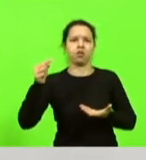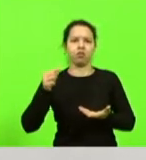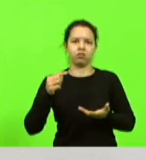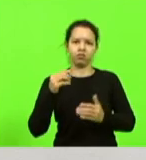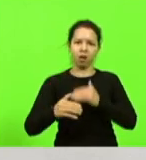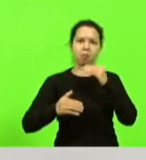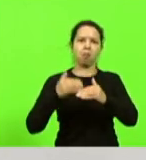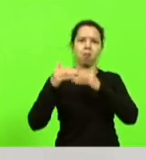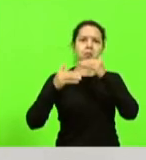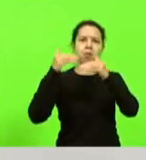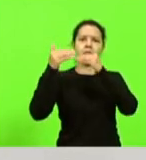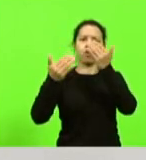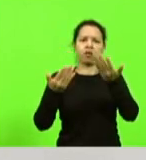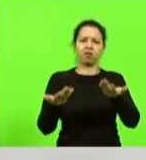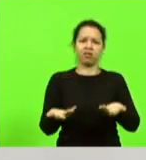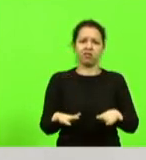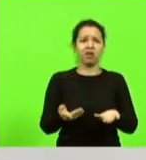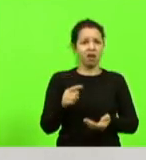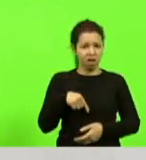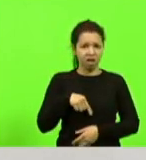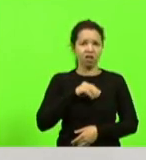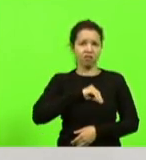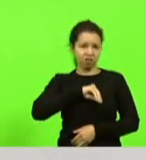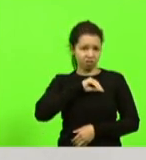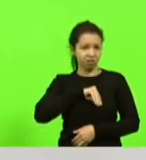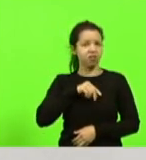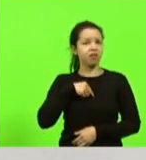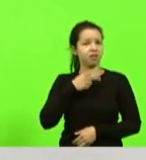É desses valores e salário que eu estou falando.